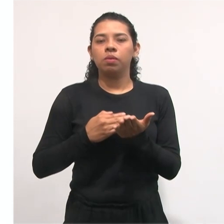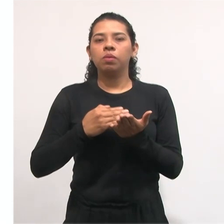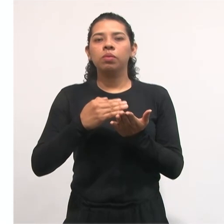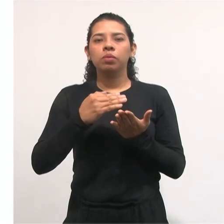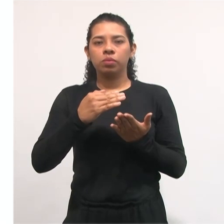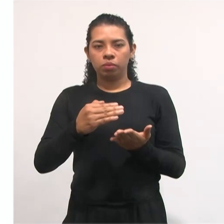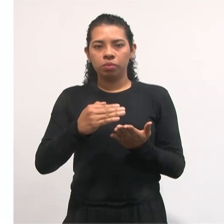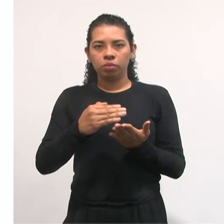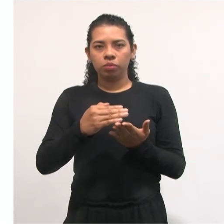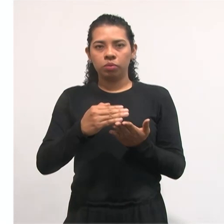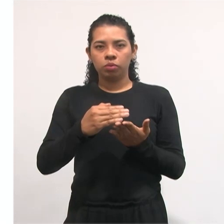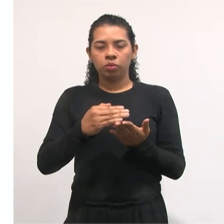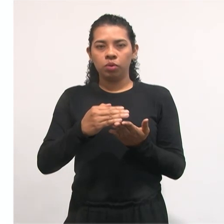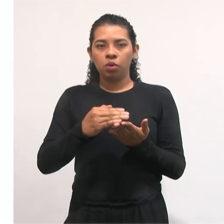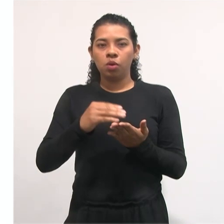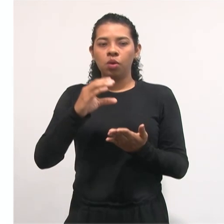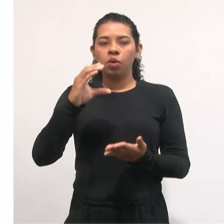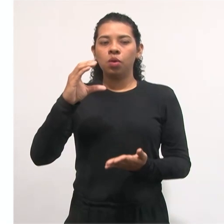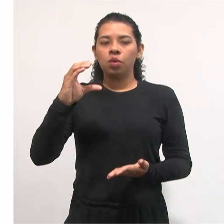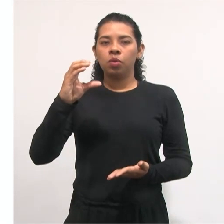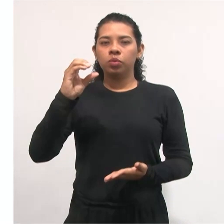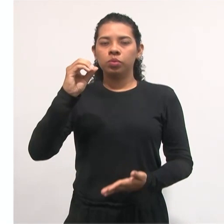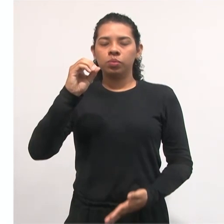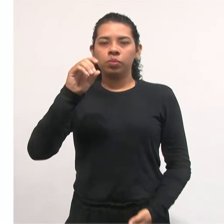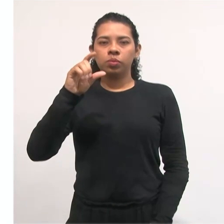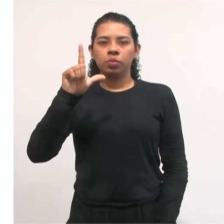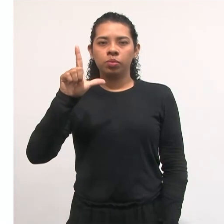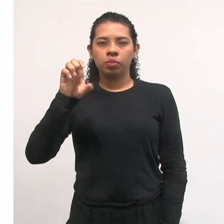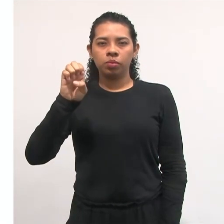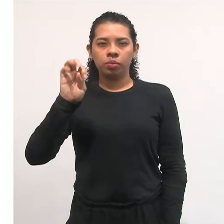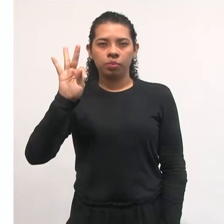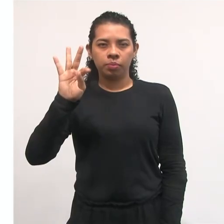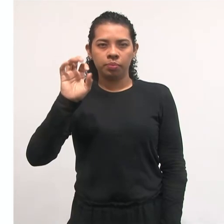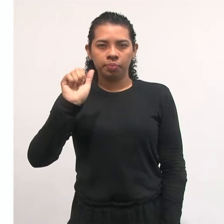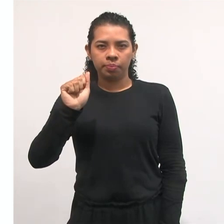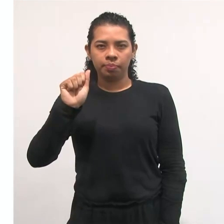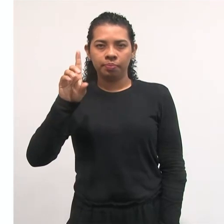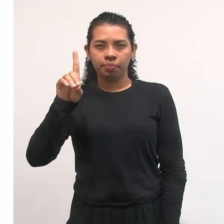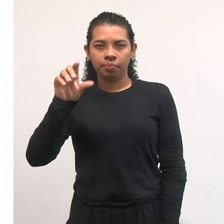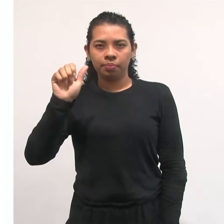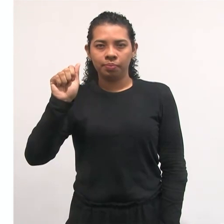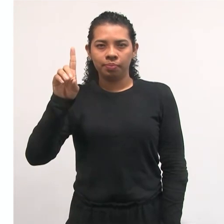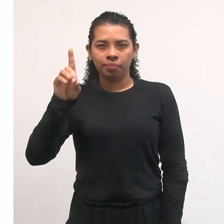dados é mais uma etapa do nosso método estatístico, né?